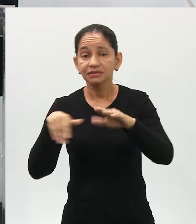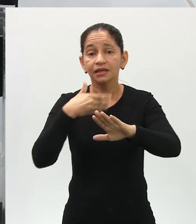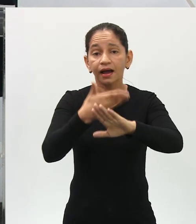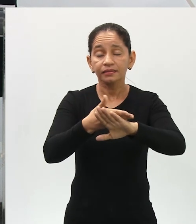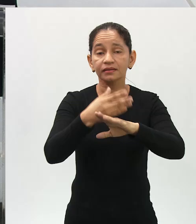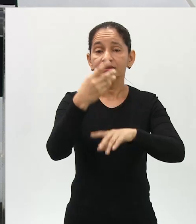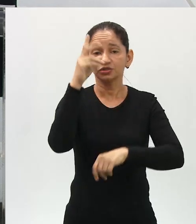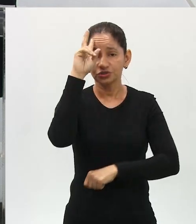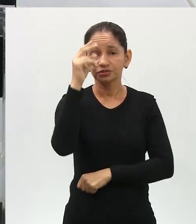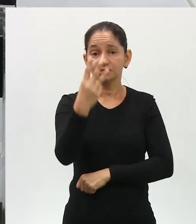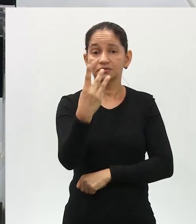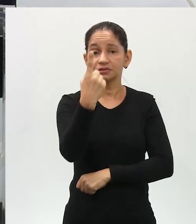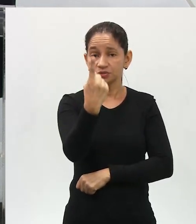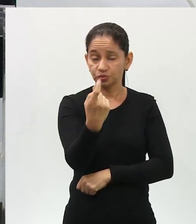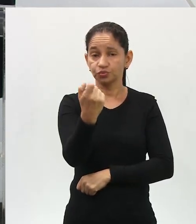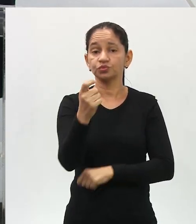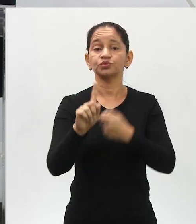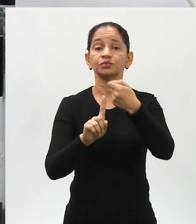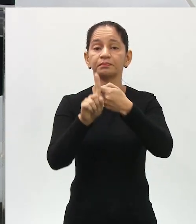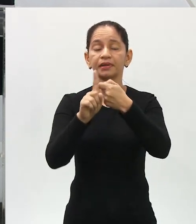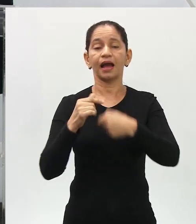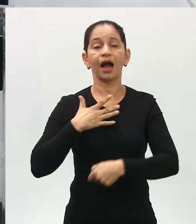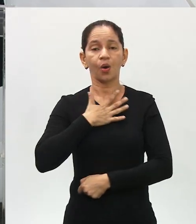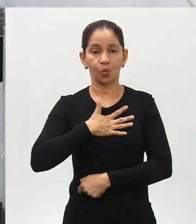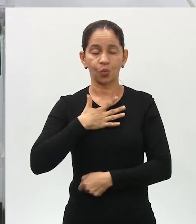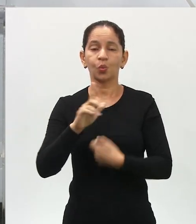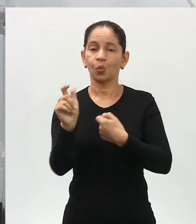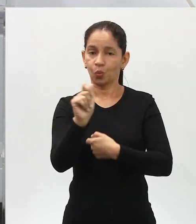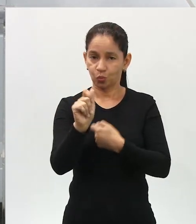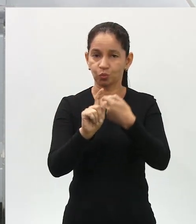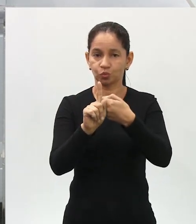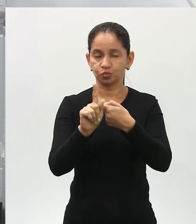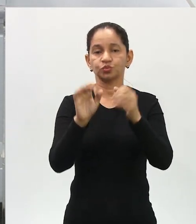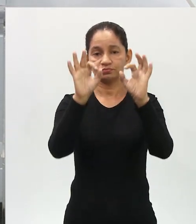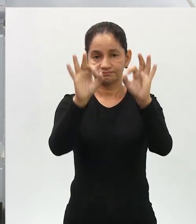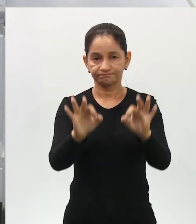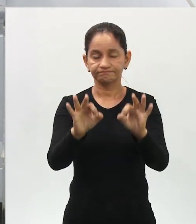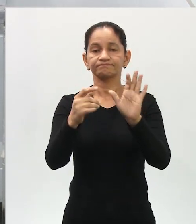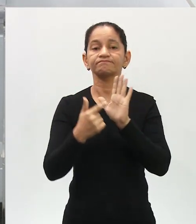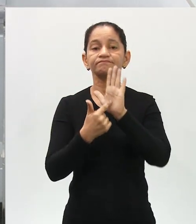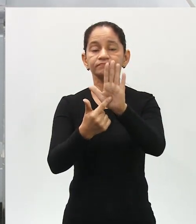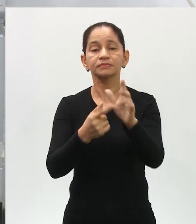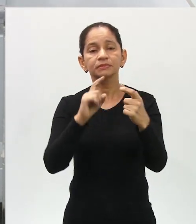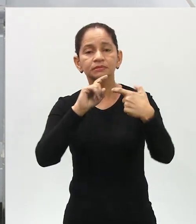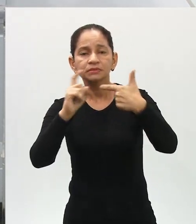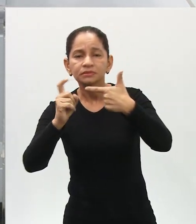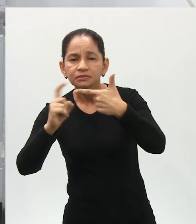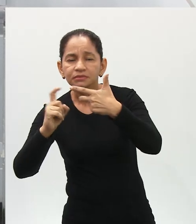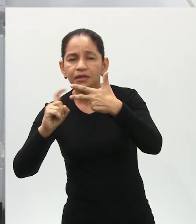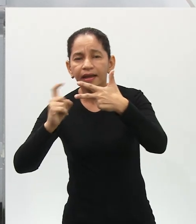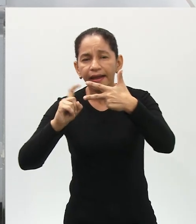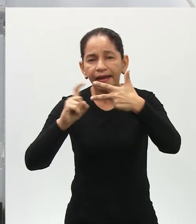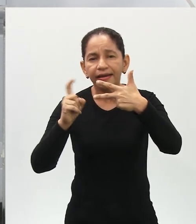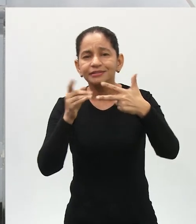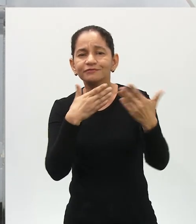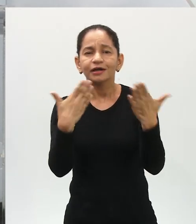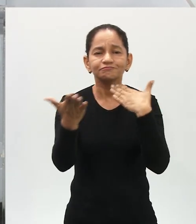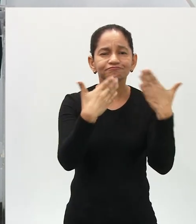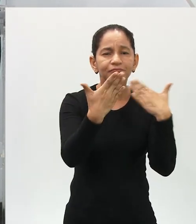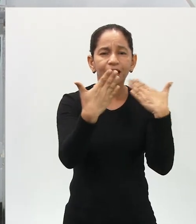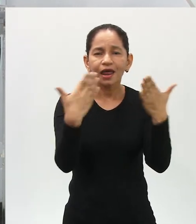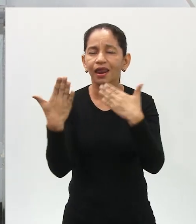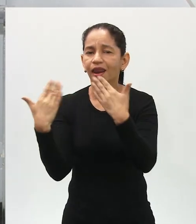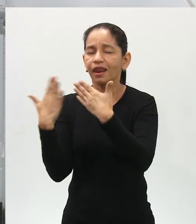leis até o dia 31 de agosto. E o Poder Legislativo tem que estudar ela, aprovar,